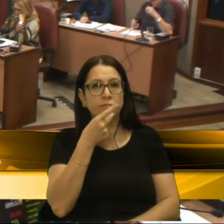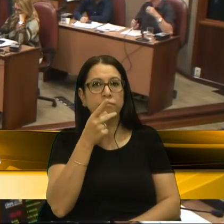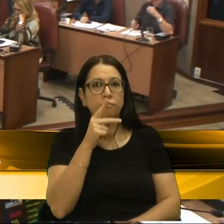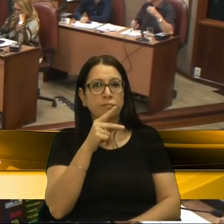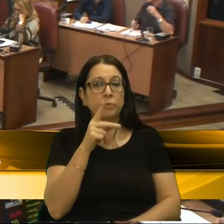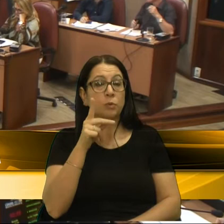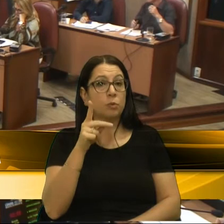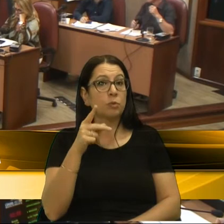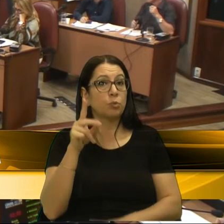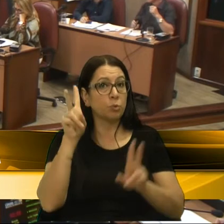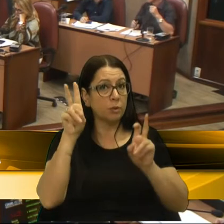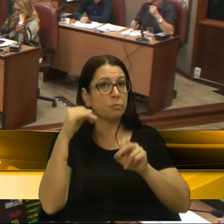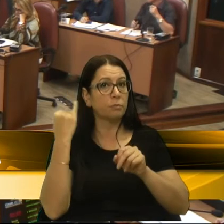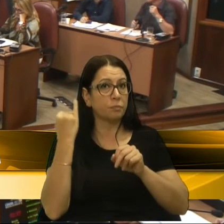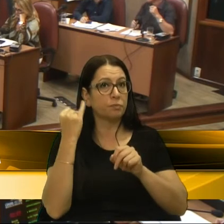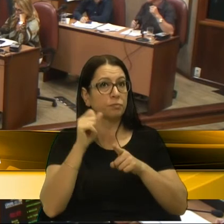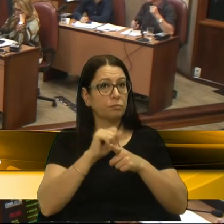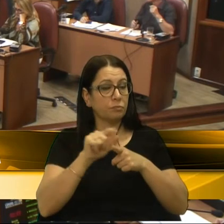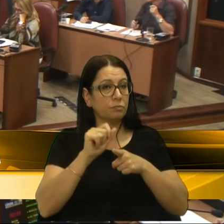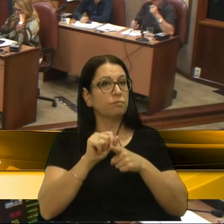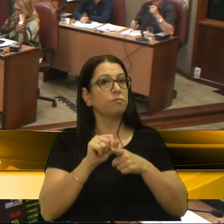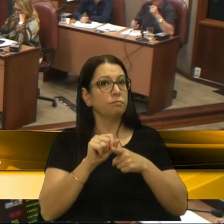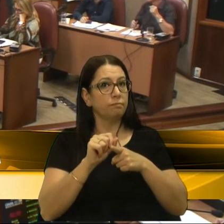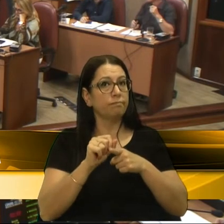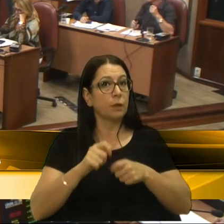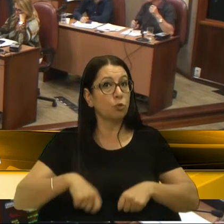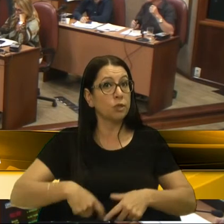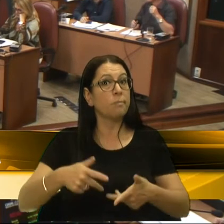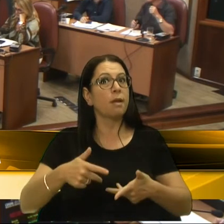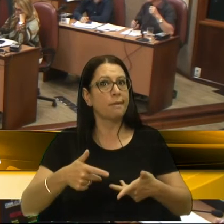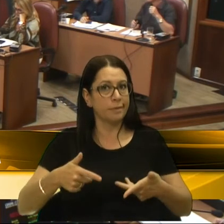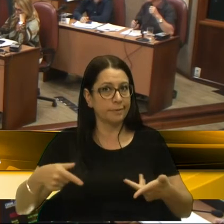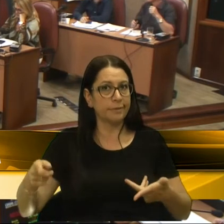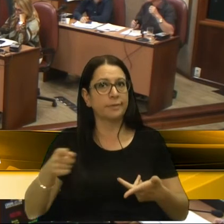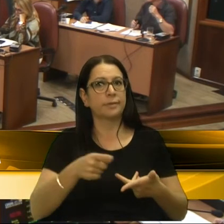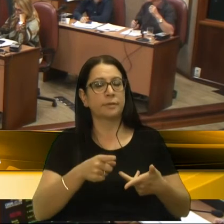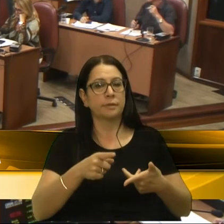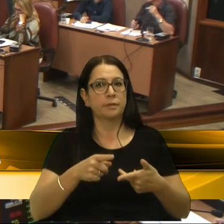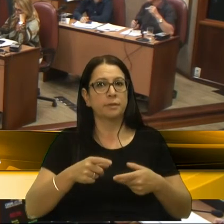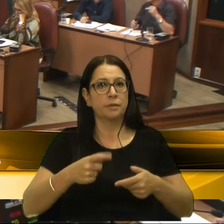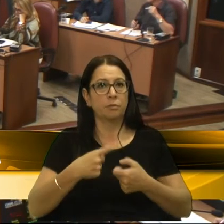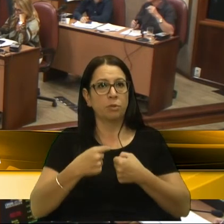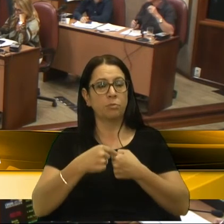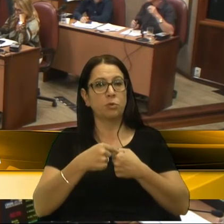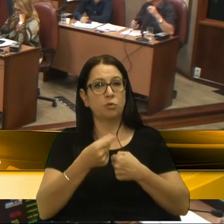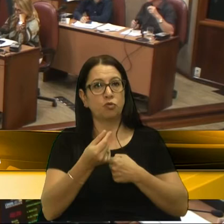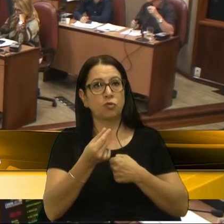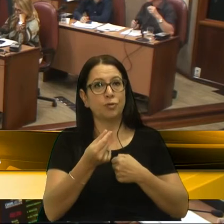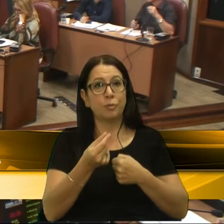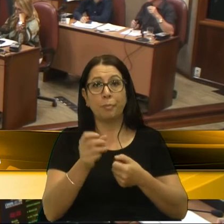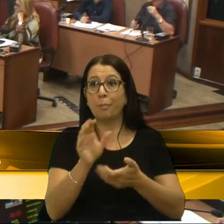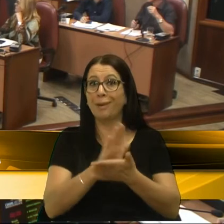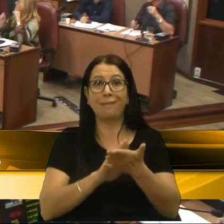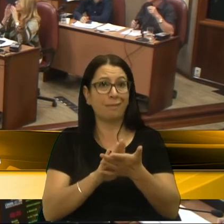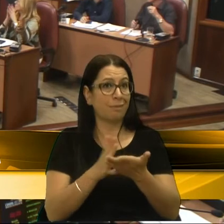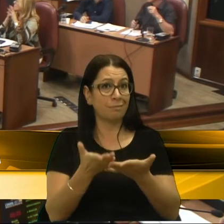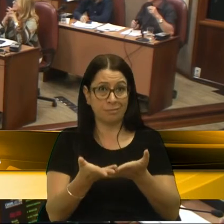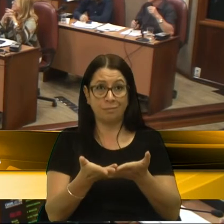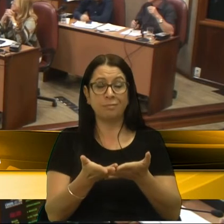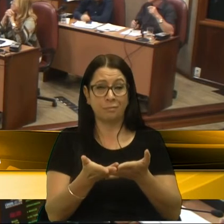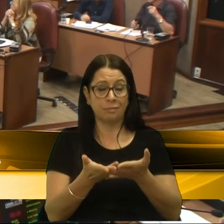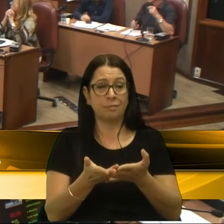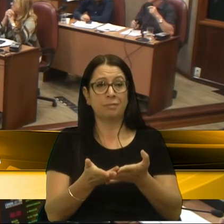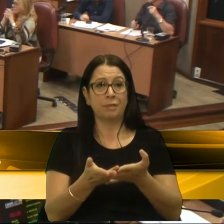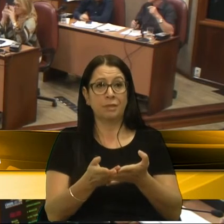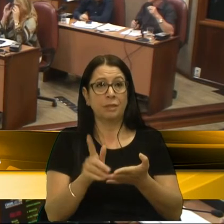bem pertinente. Os aluguéis é uma despesa pesada para o município e é um dinheiro que vai para o nada, porque